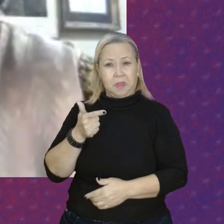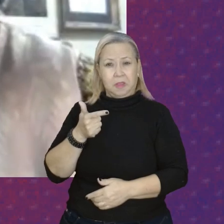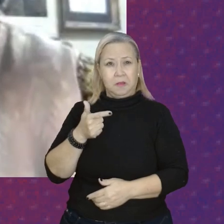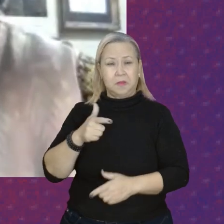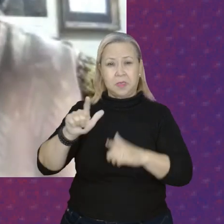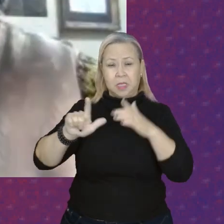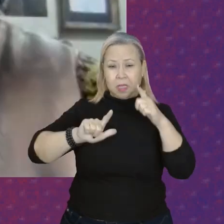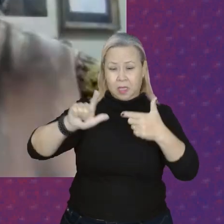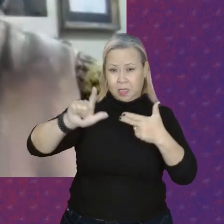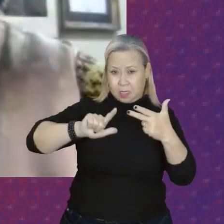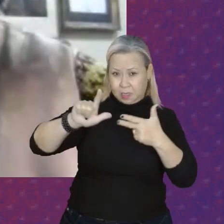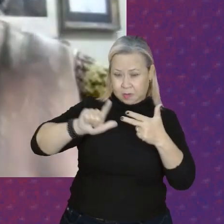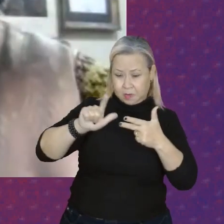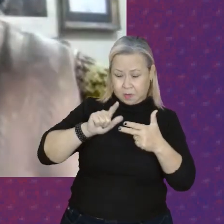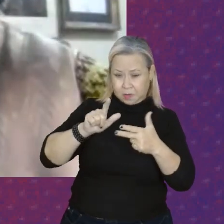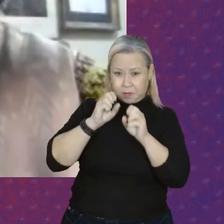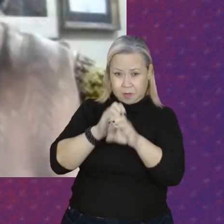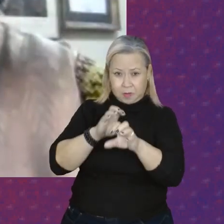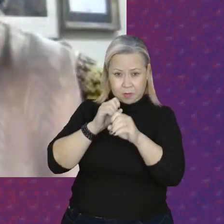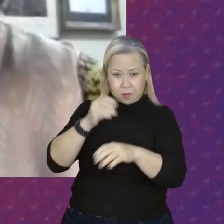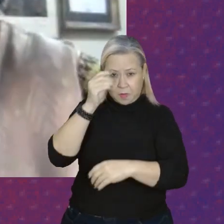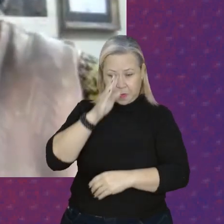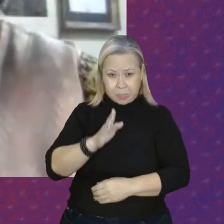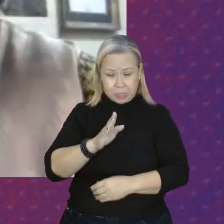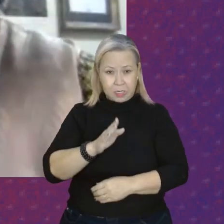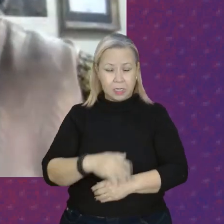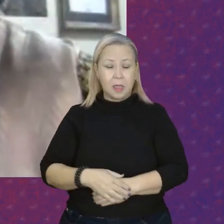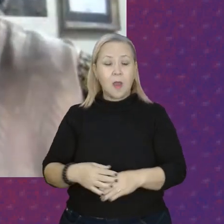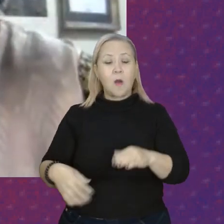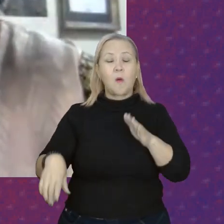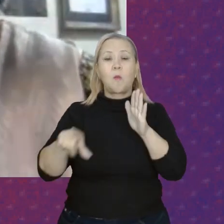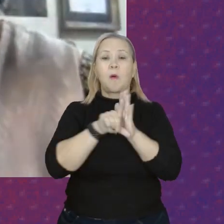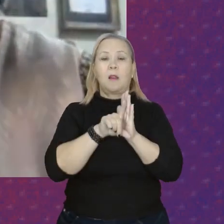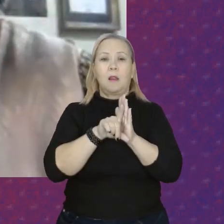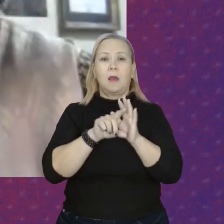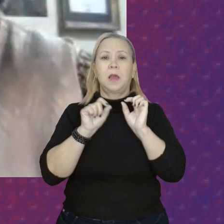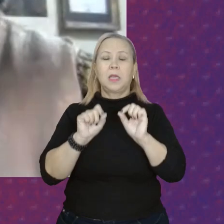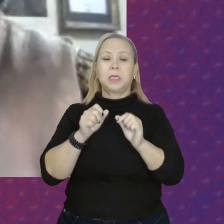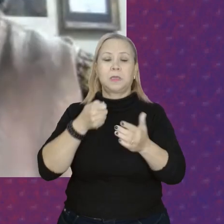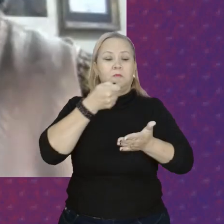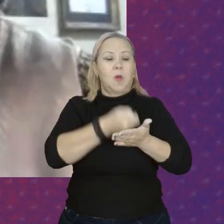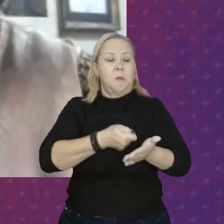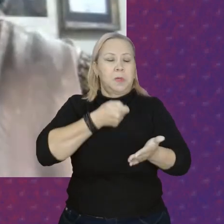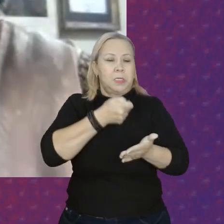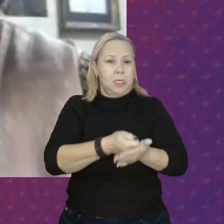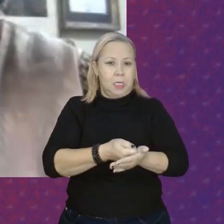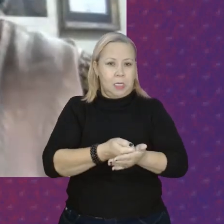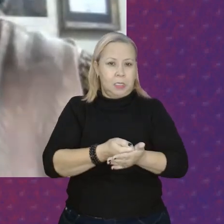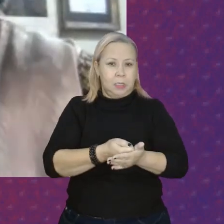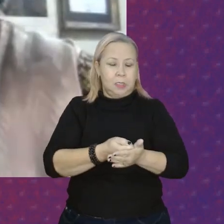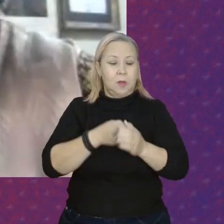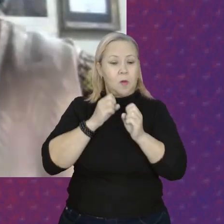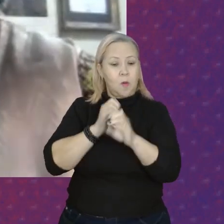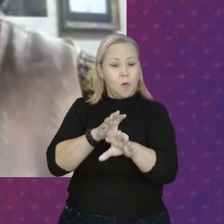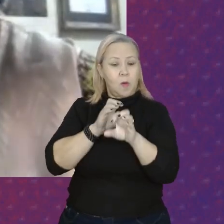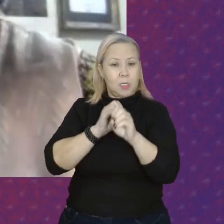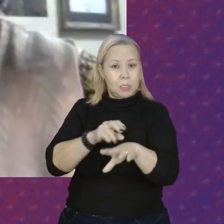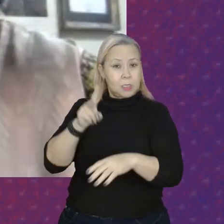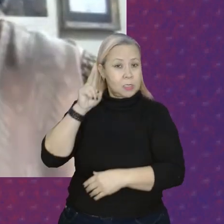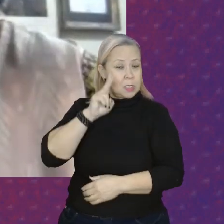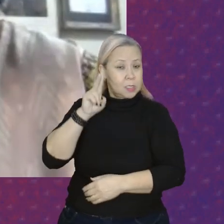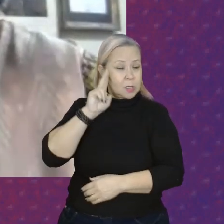legislação educacional brasileira, uma lei que obrigasse o ensino e